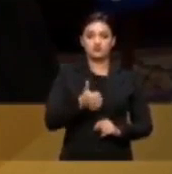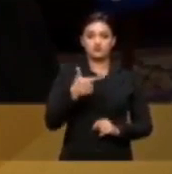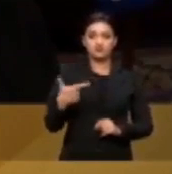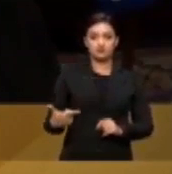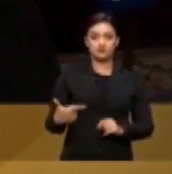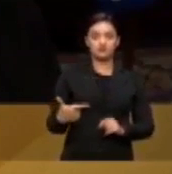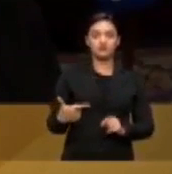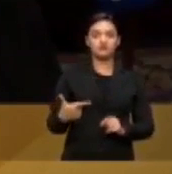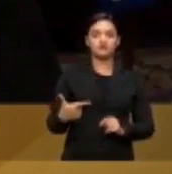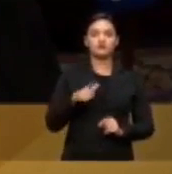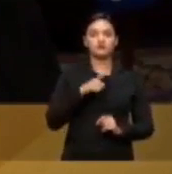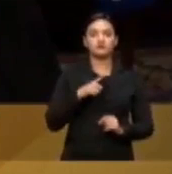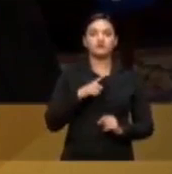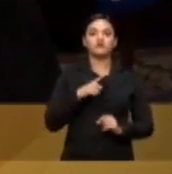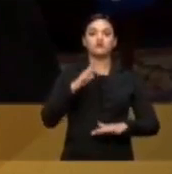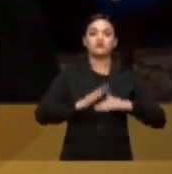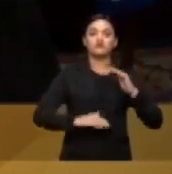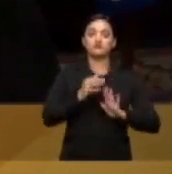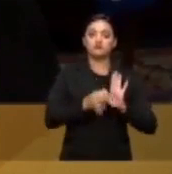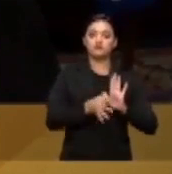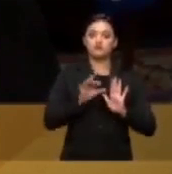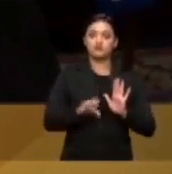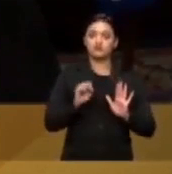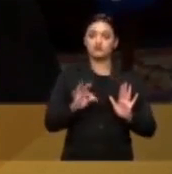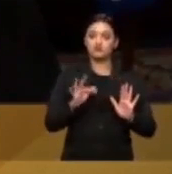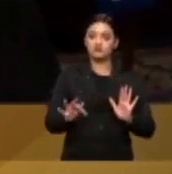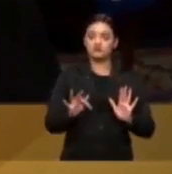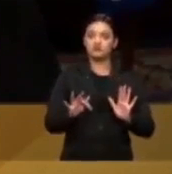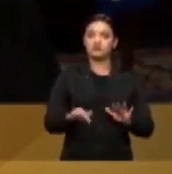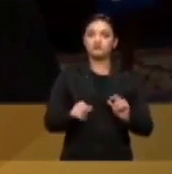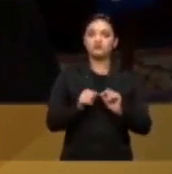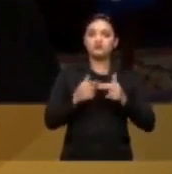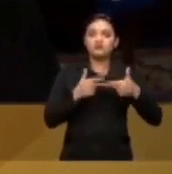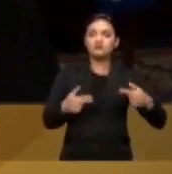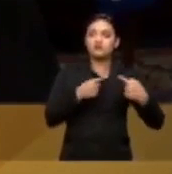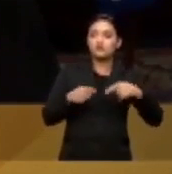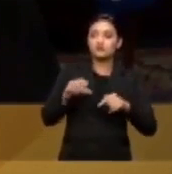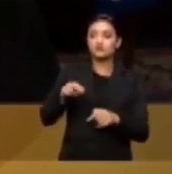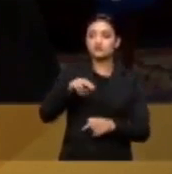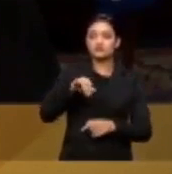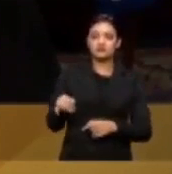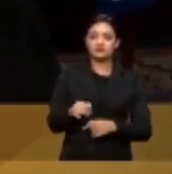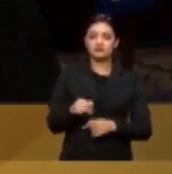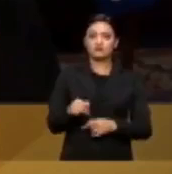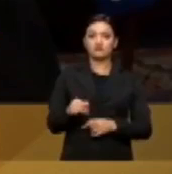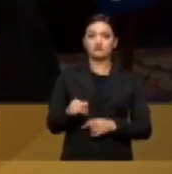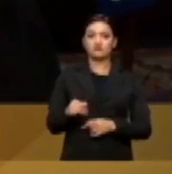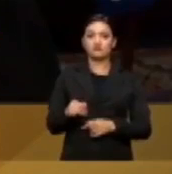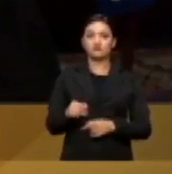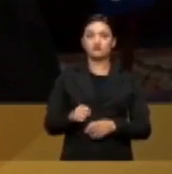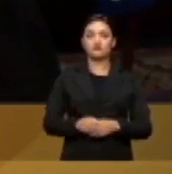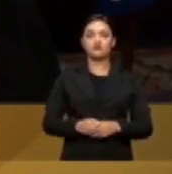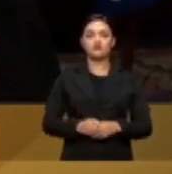o reconhecimento da competência exclusiva da Suprema Corte para julgar ações contra atos do Conselho Nacional de Justiça não implica conferir ao CNJ